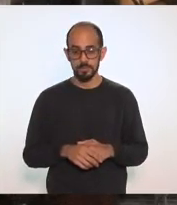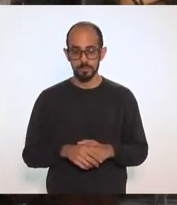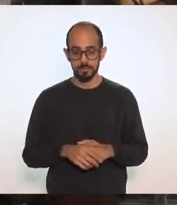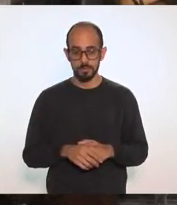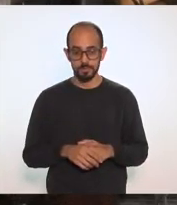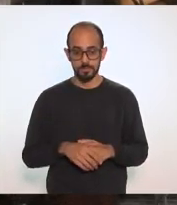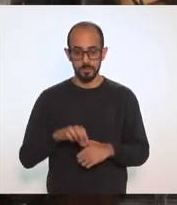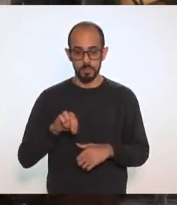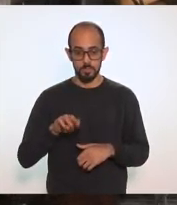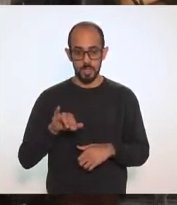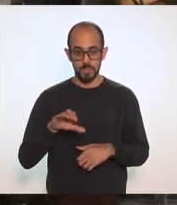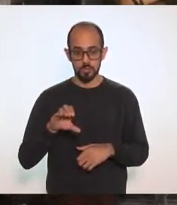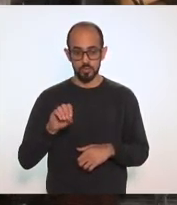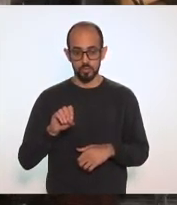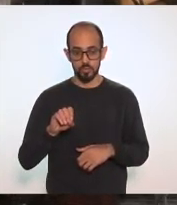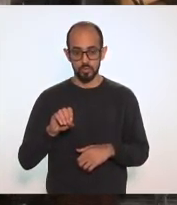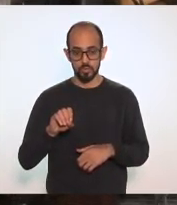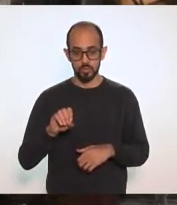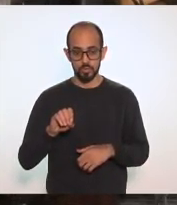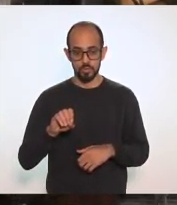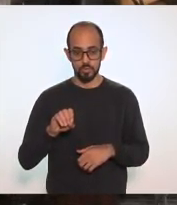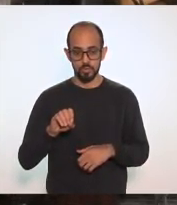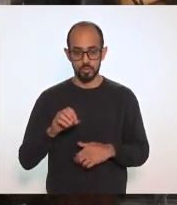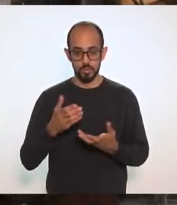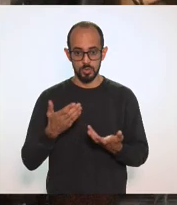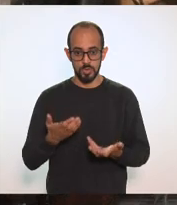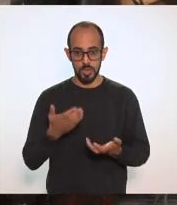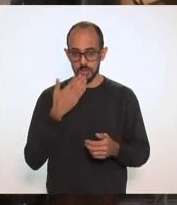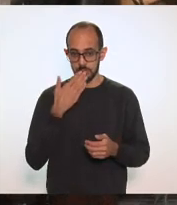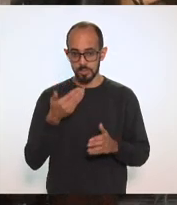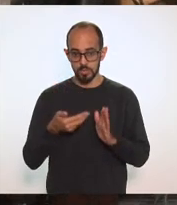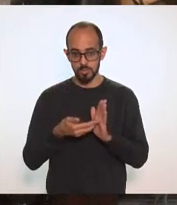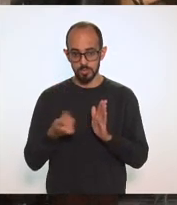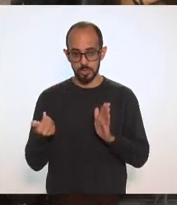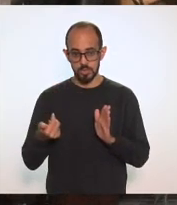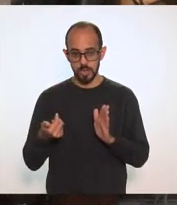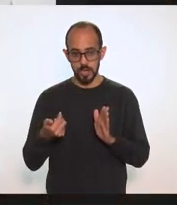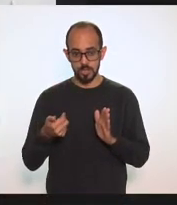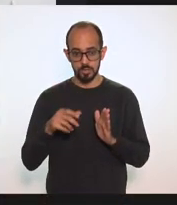Márcio Canella. Presidente, eu queria pedir a retirada de pauta do projeto